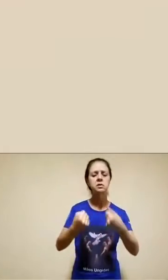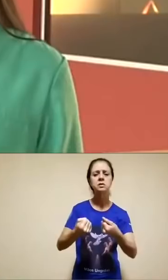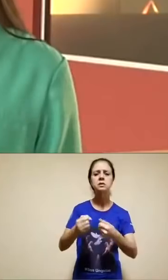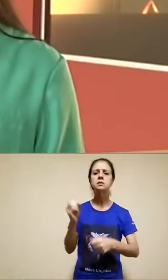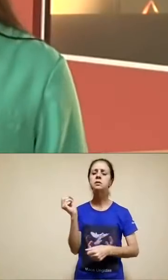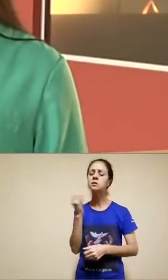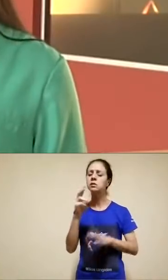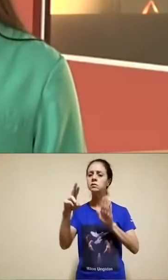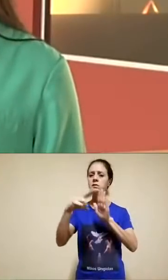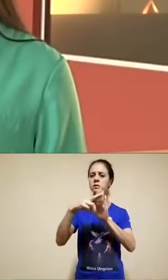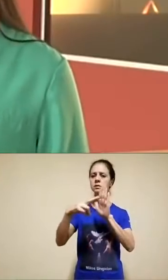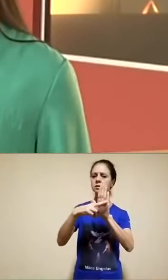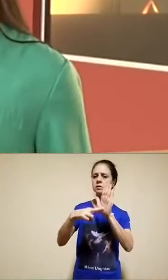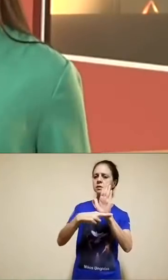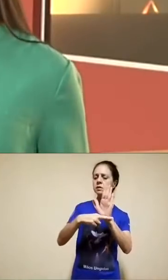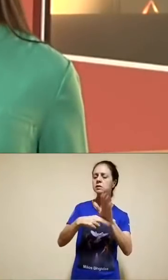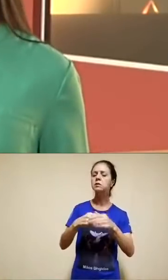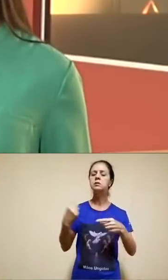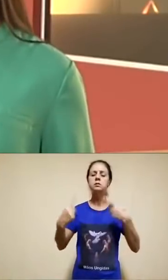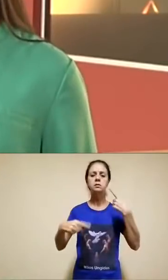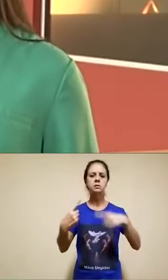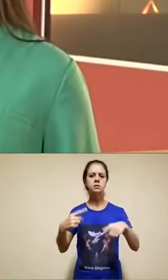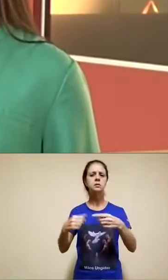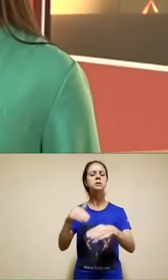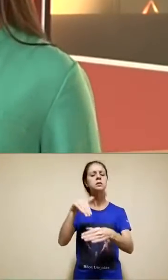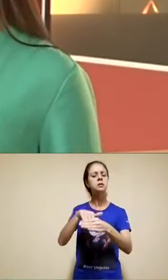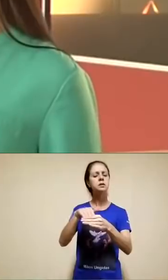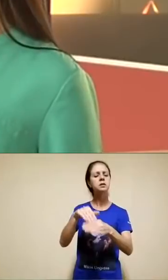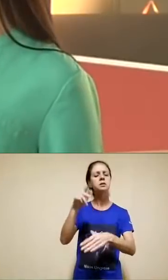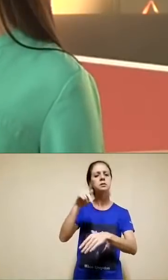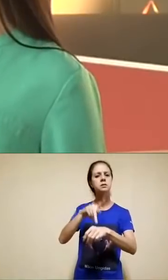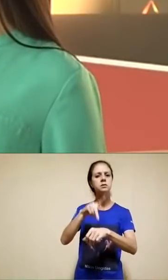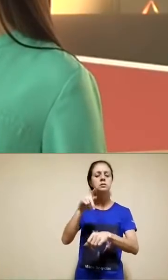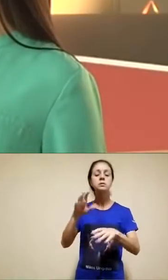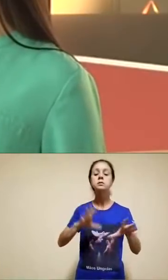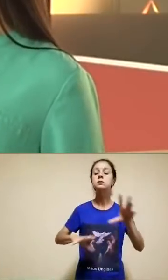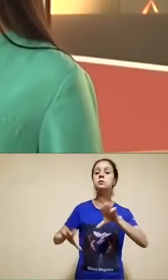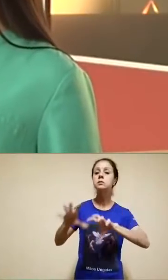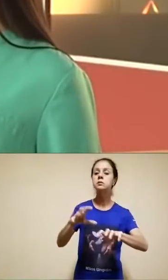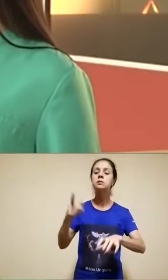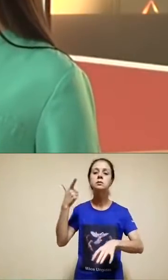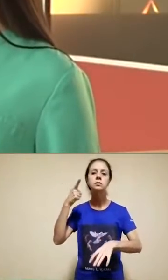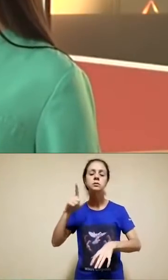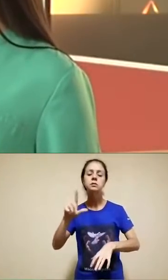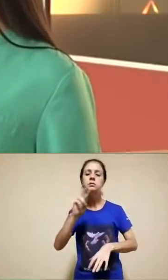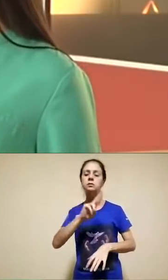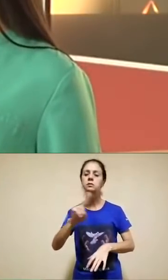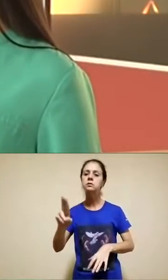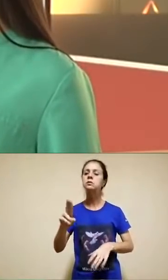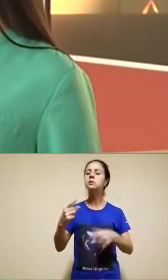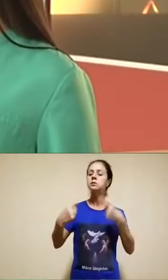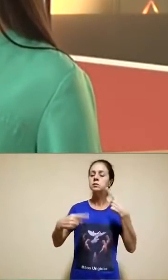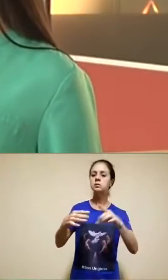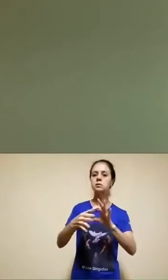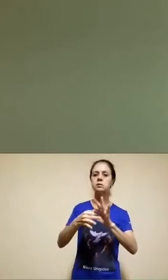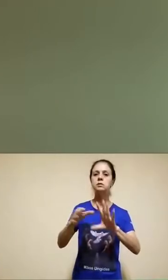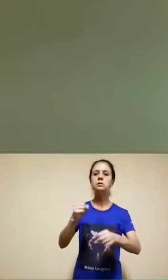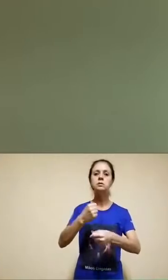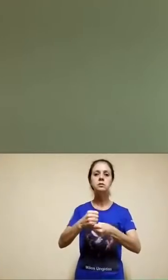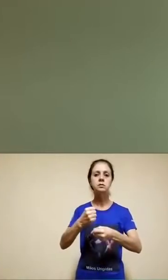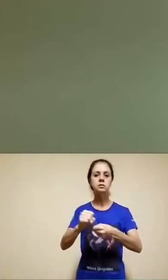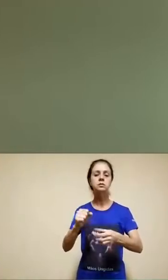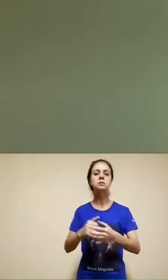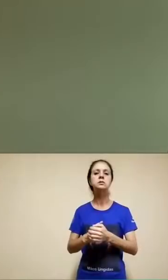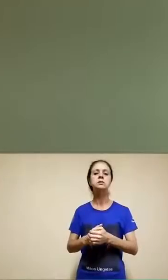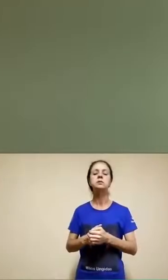sólido para novas regras políticas e eleitorais no país. Esse movimento, que ganhou o nome de Coalizão Democrática pela Reforma